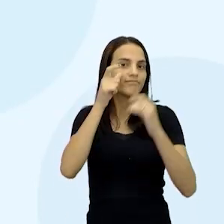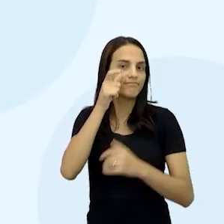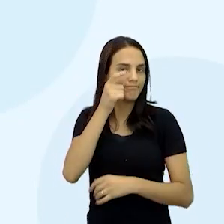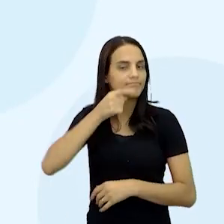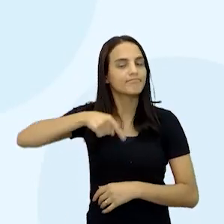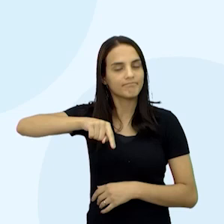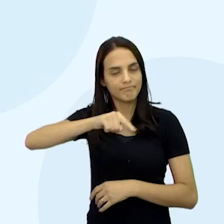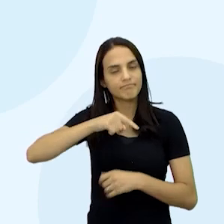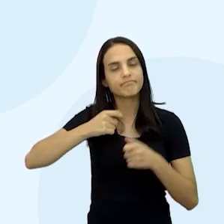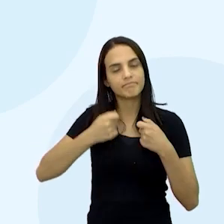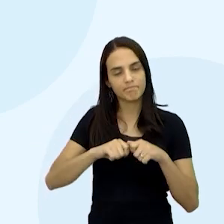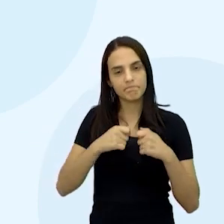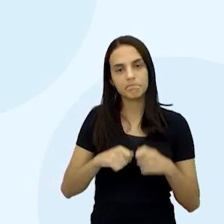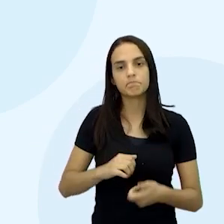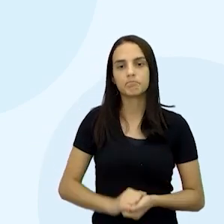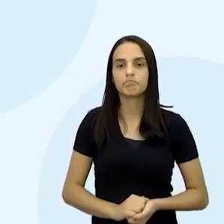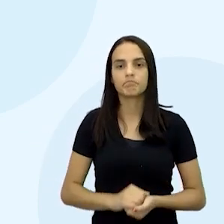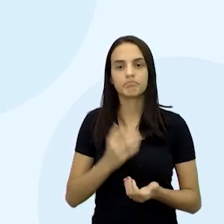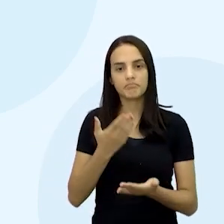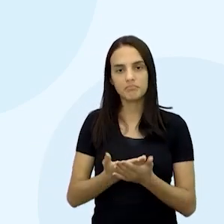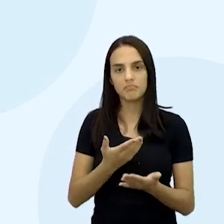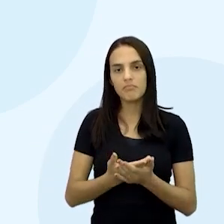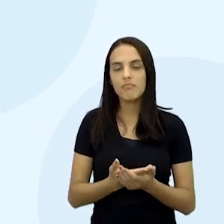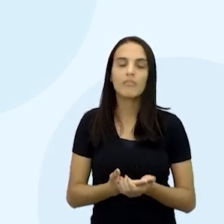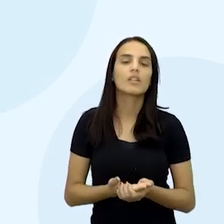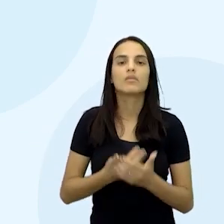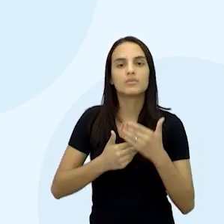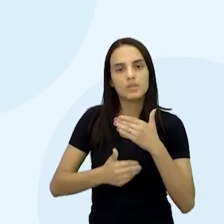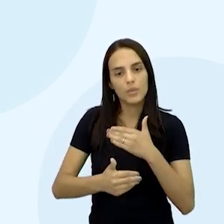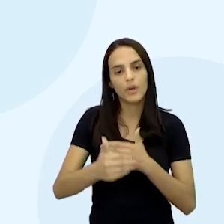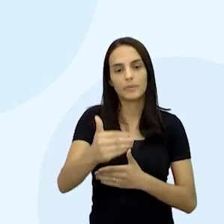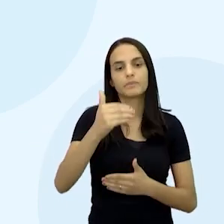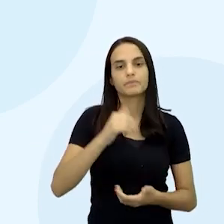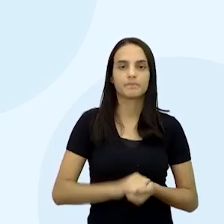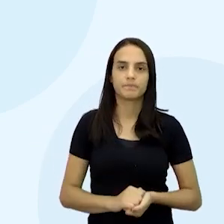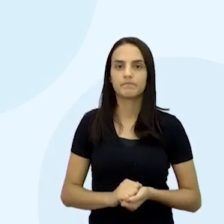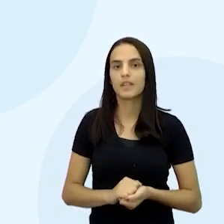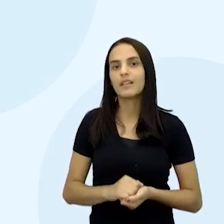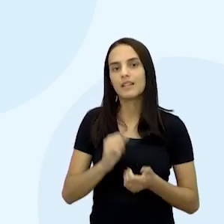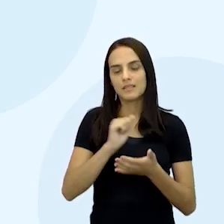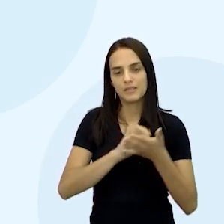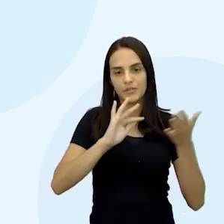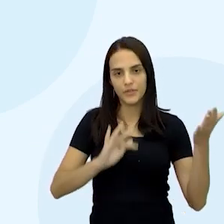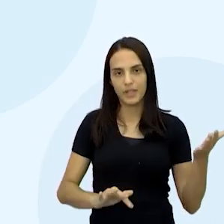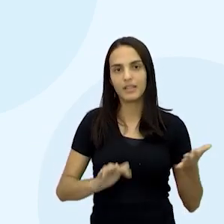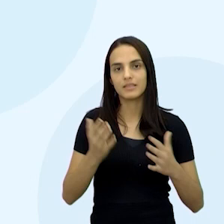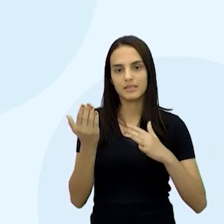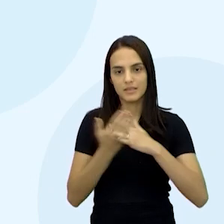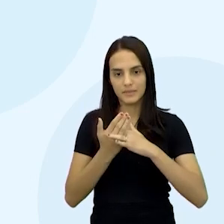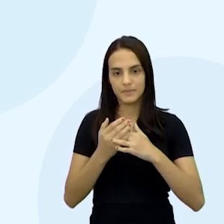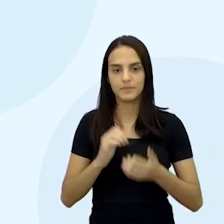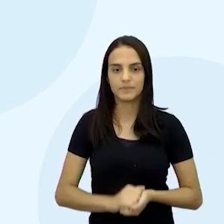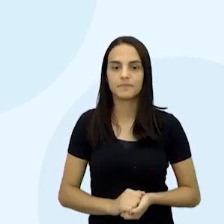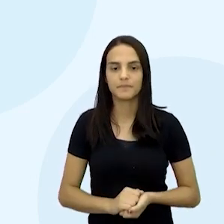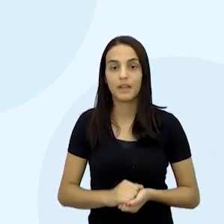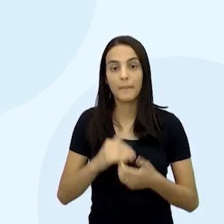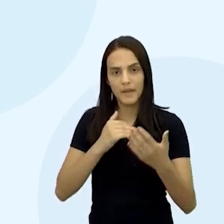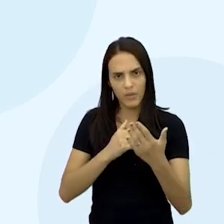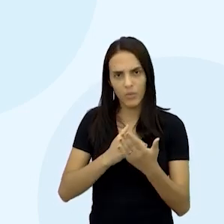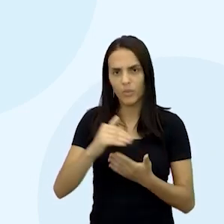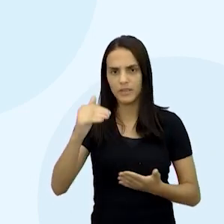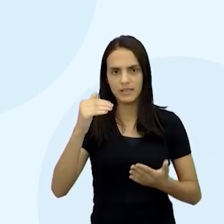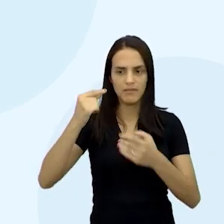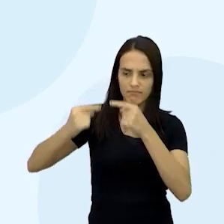gente acaba retratando aí nas aulas no decorrer aí, né, dessas atividades integradas. E aí, para iniciar